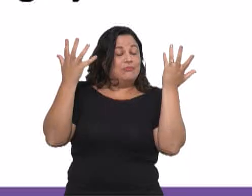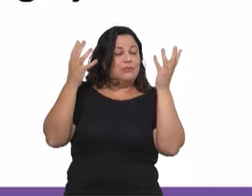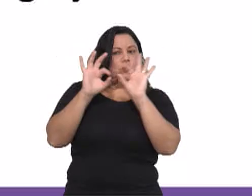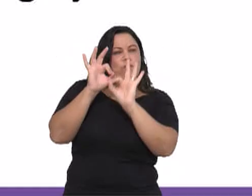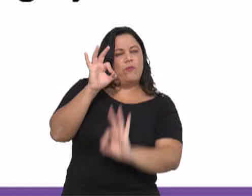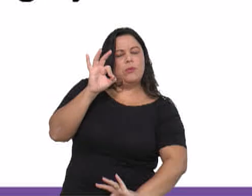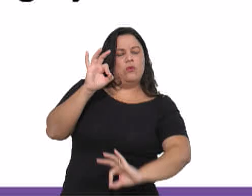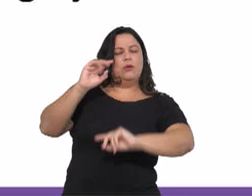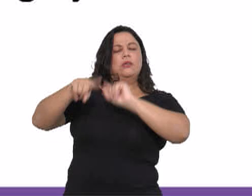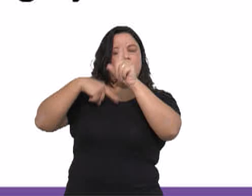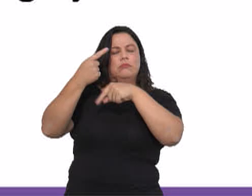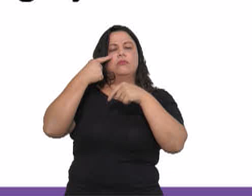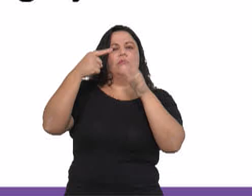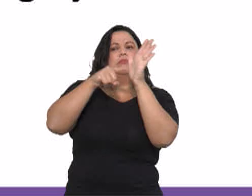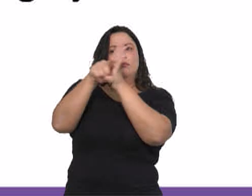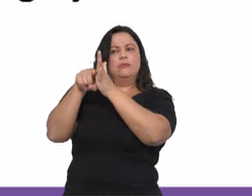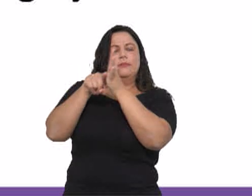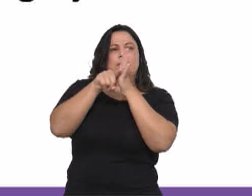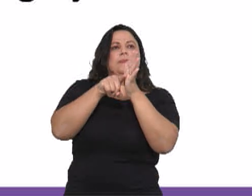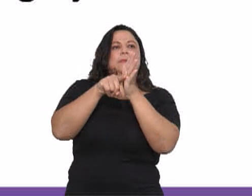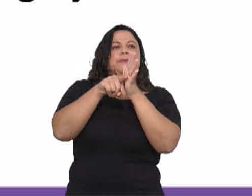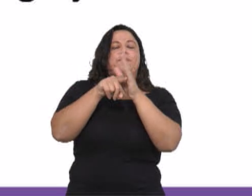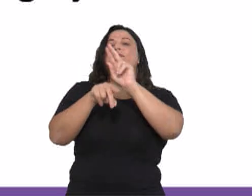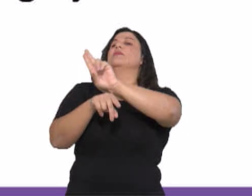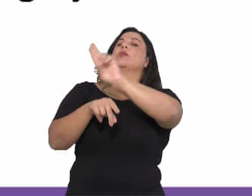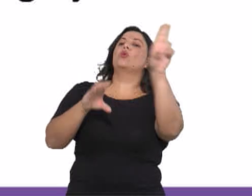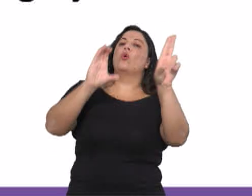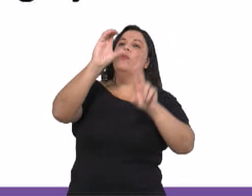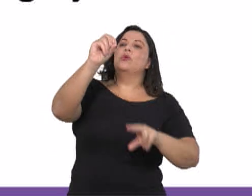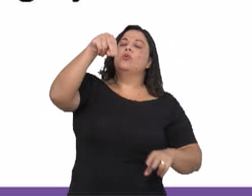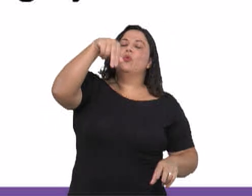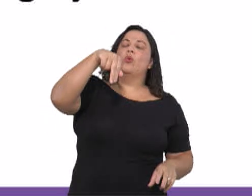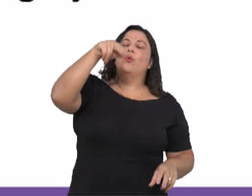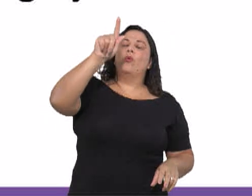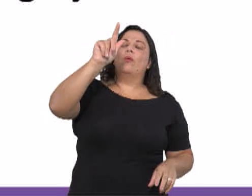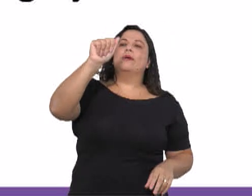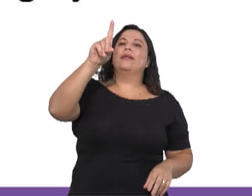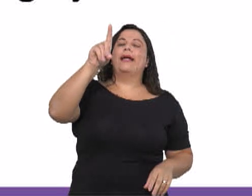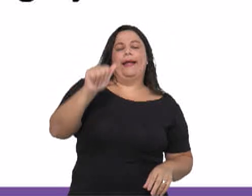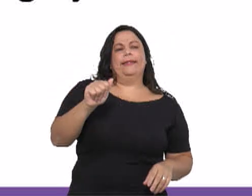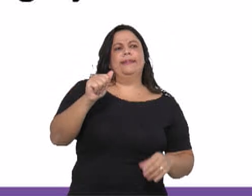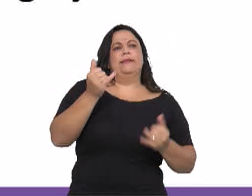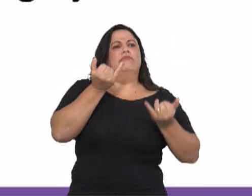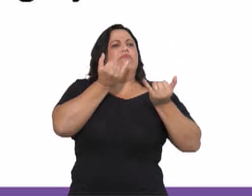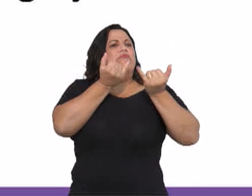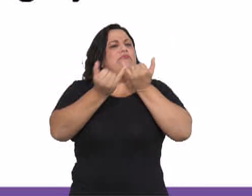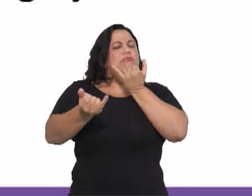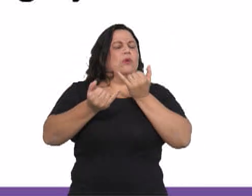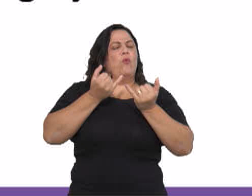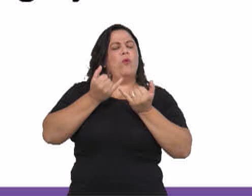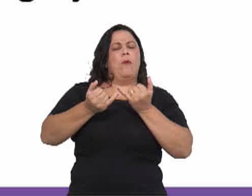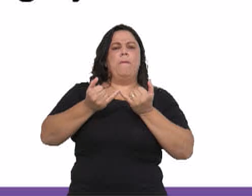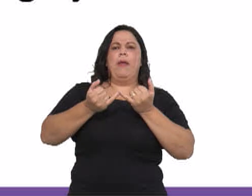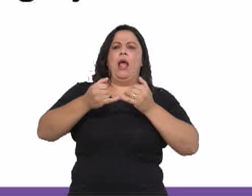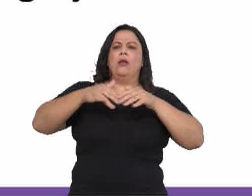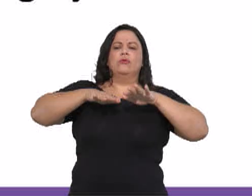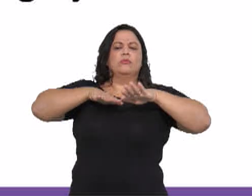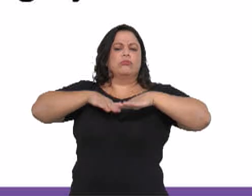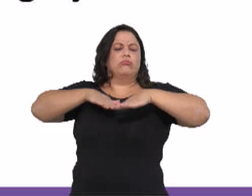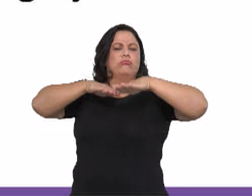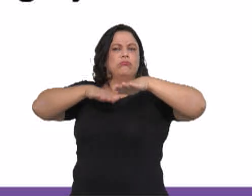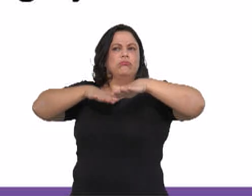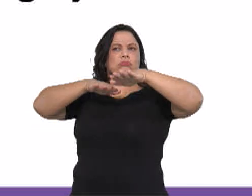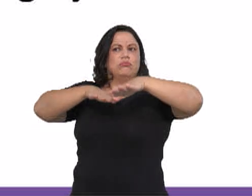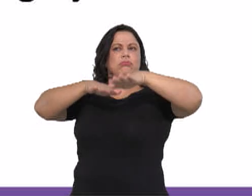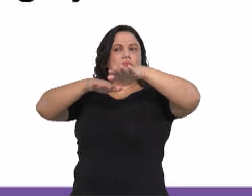a congada. A congada é uma festa no formato de desfile ou procissão, que reúne elementos das